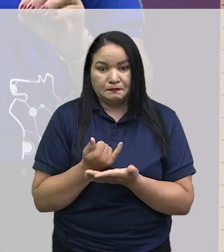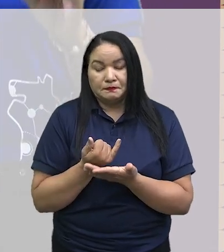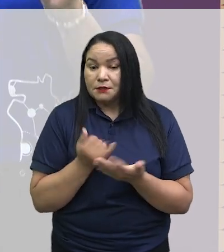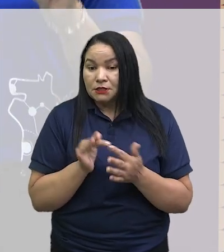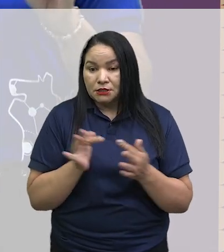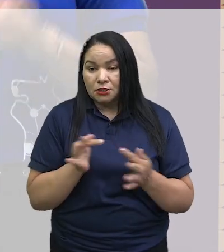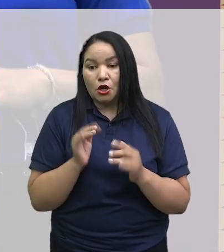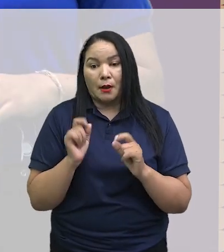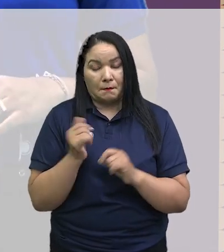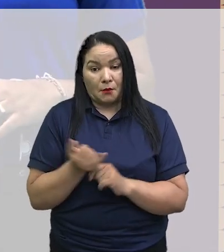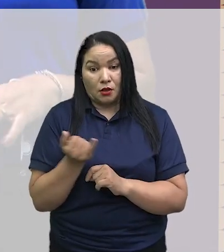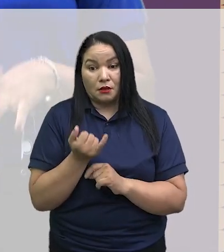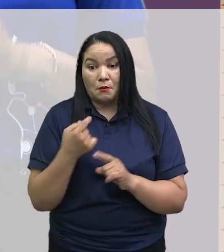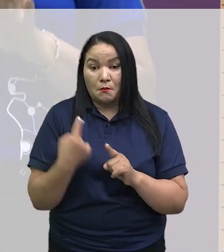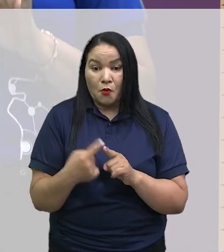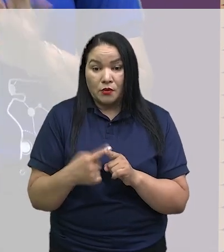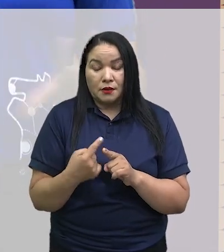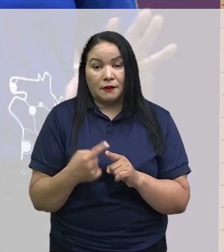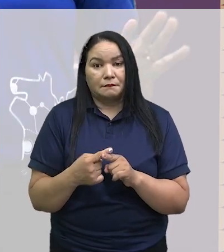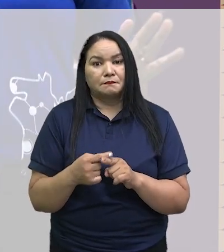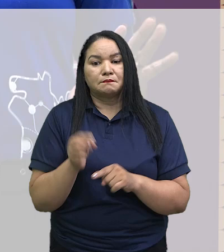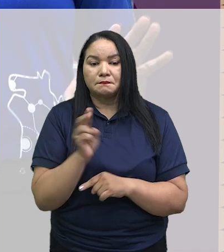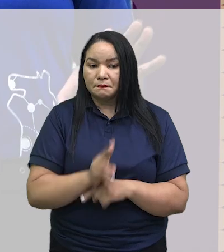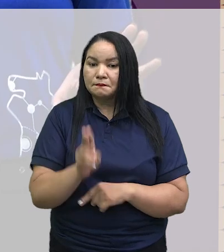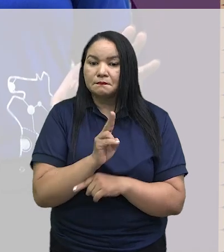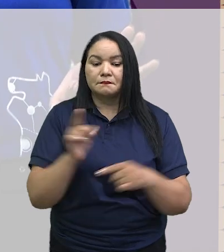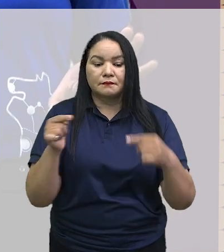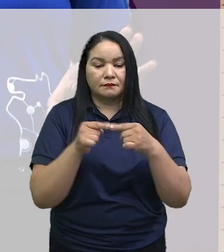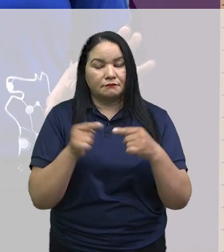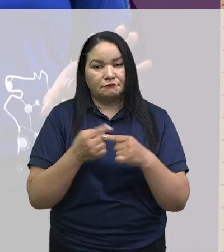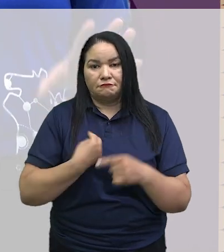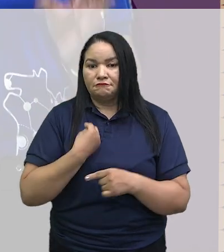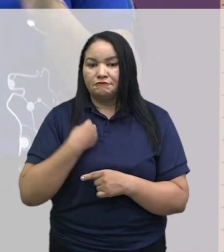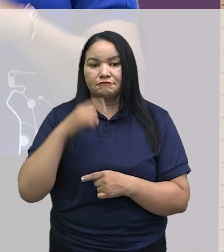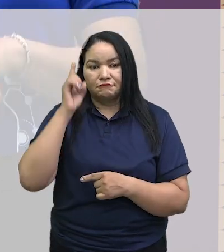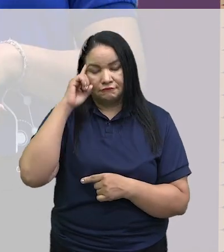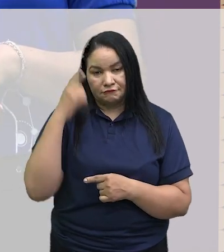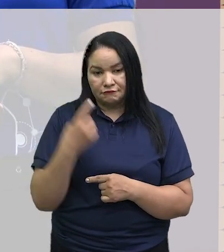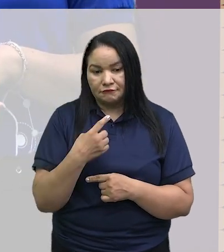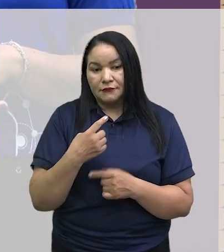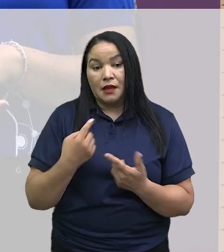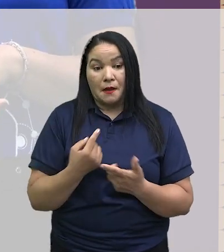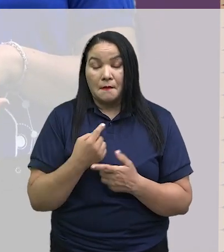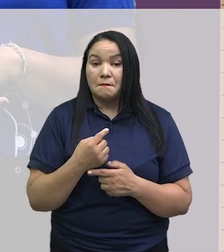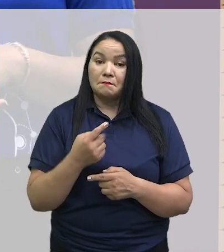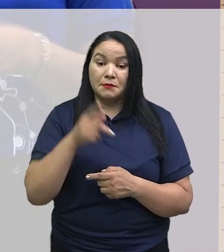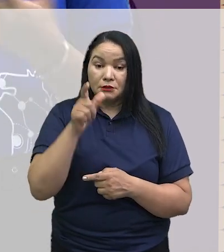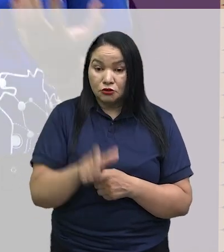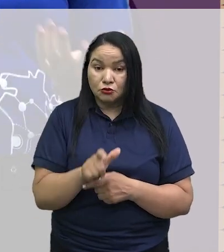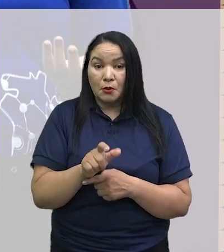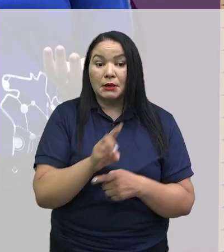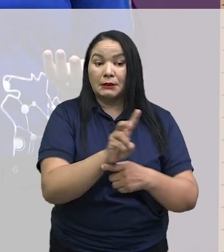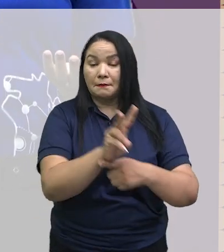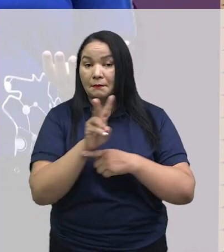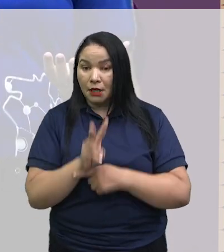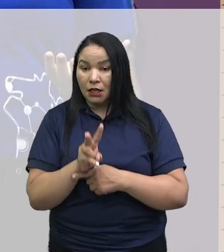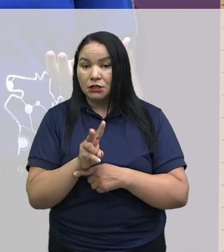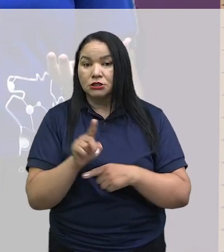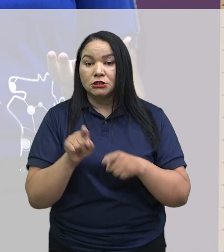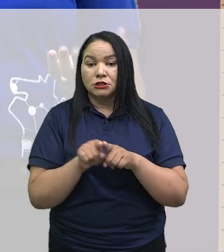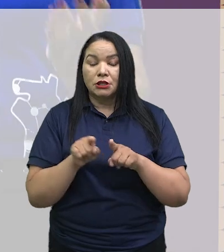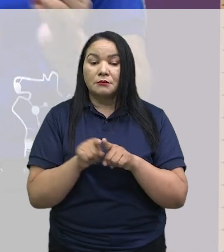financeira fundamental, por quê? Porque ele é útil em diversas situações do dia a dia, tanto para quem empresta o dinheiro, quanto para